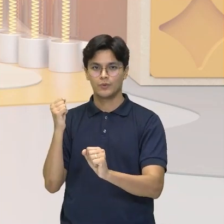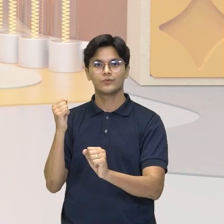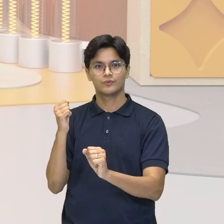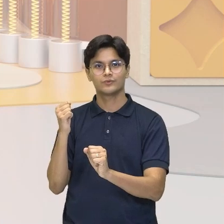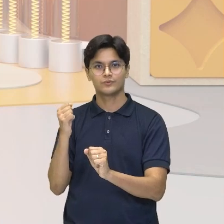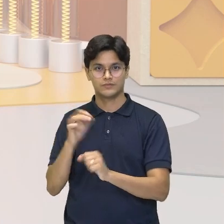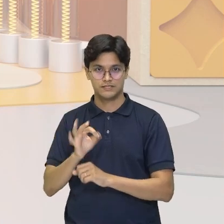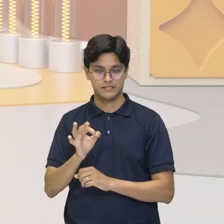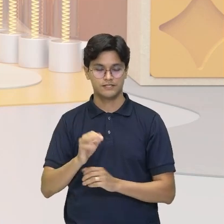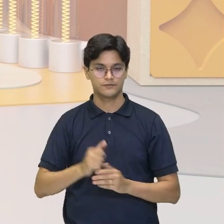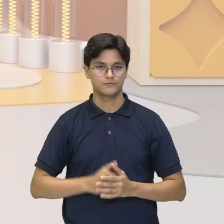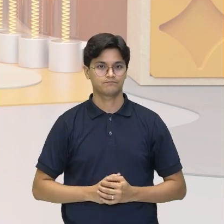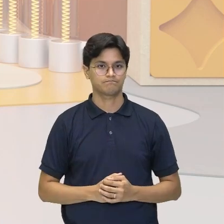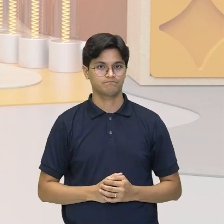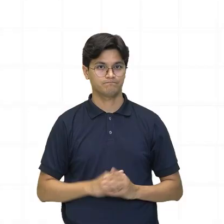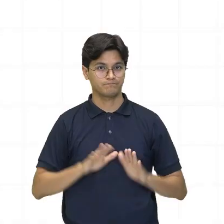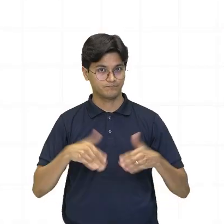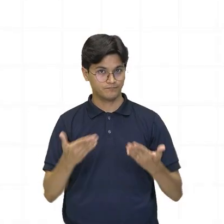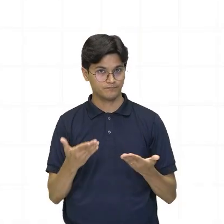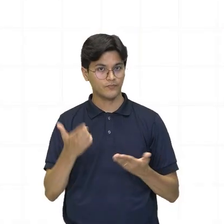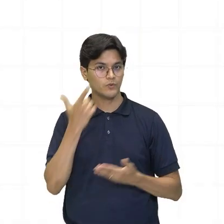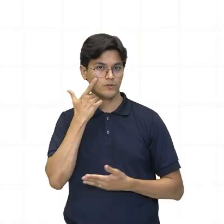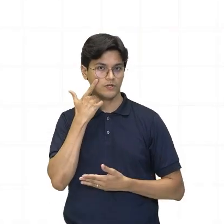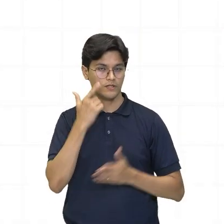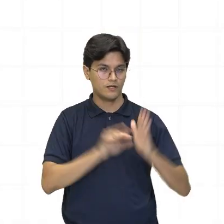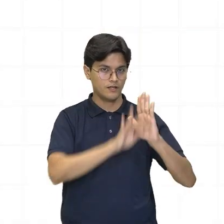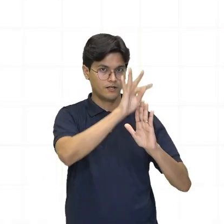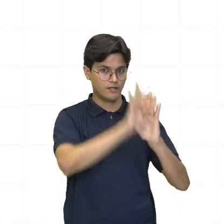escravizados. Certo? Então, acompanhem comigo o texto.